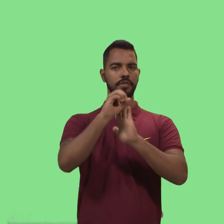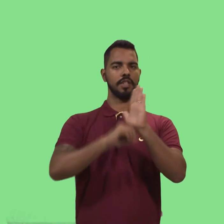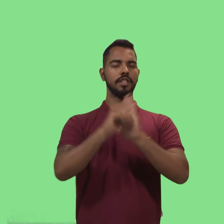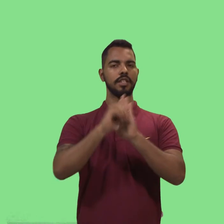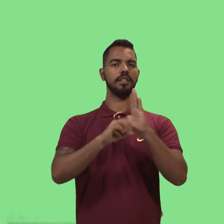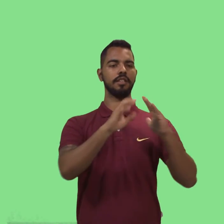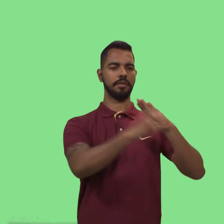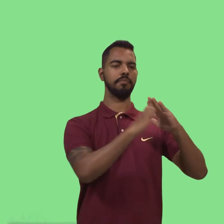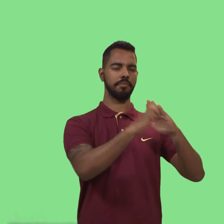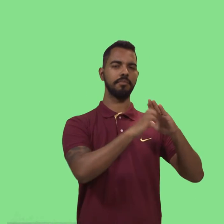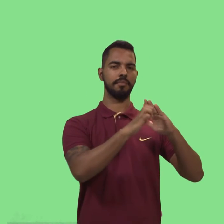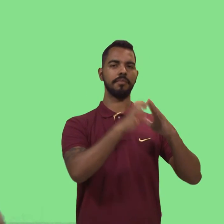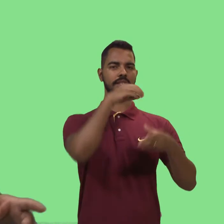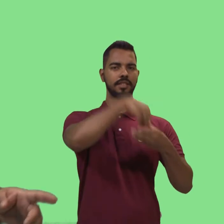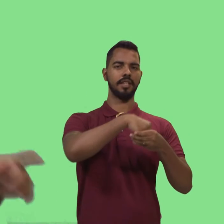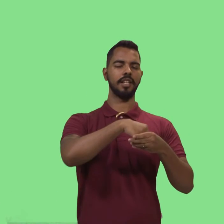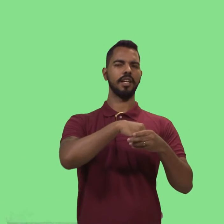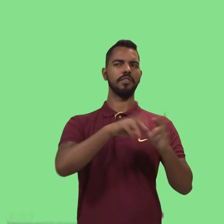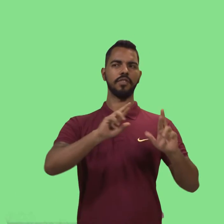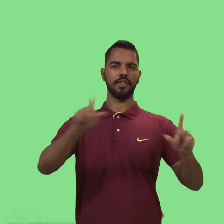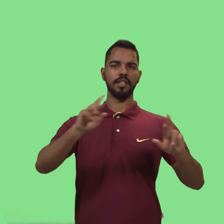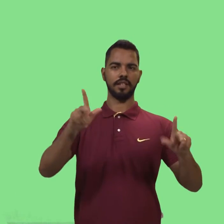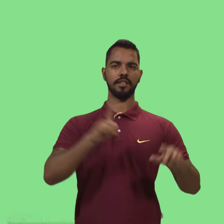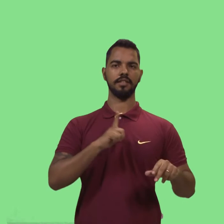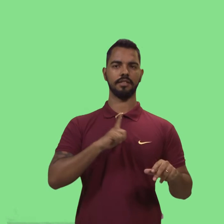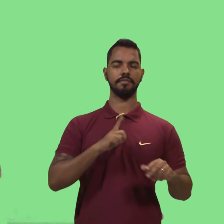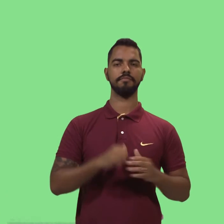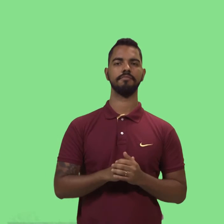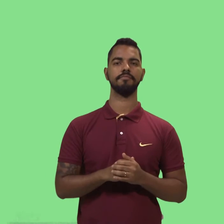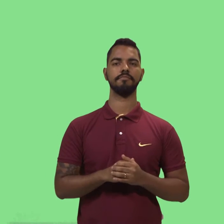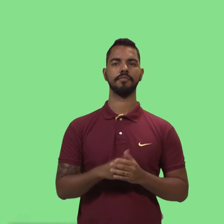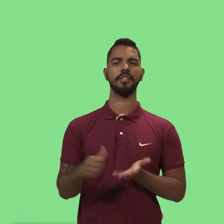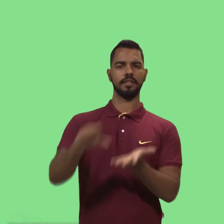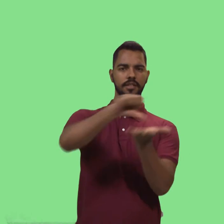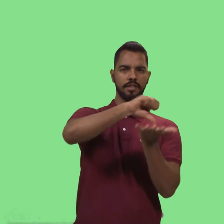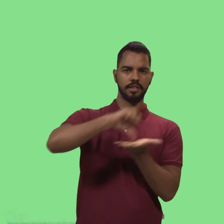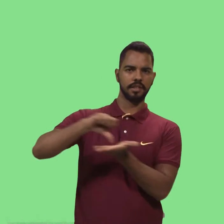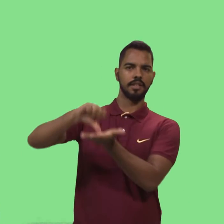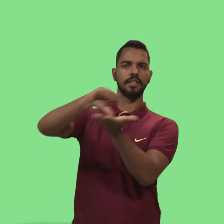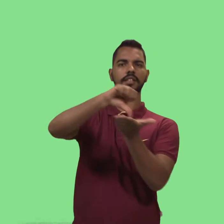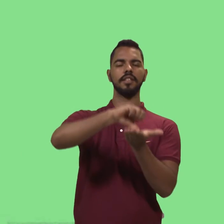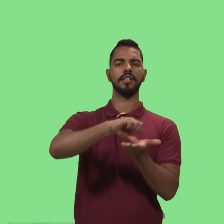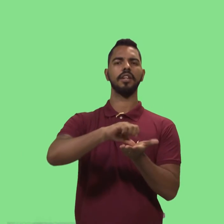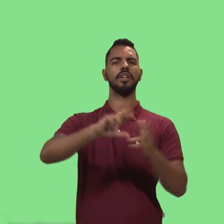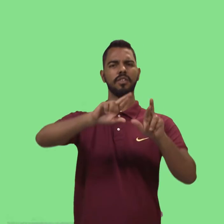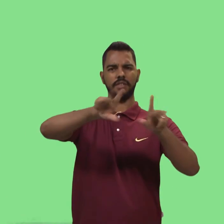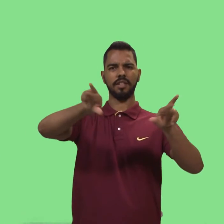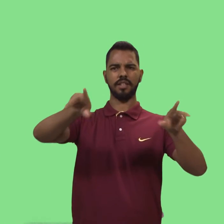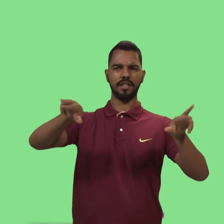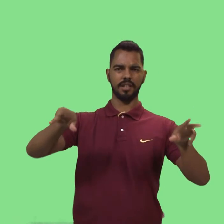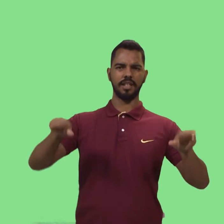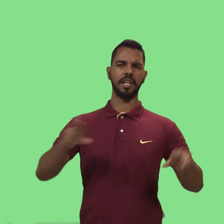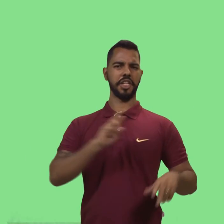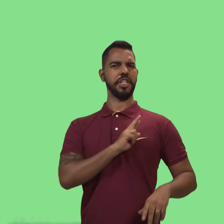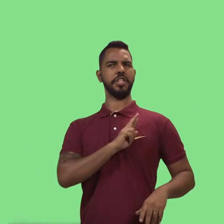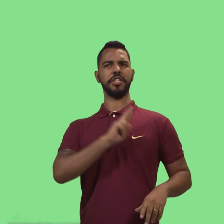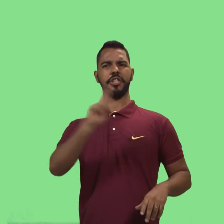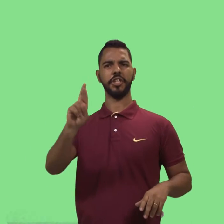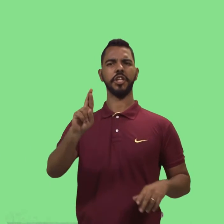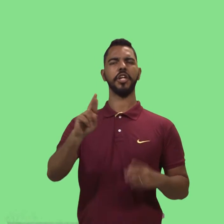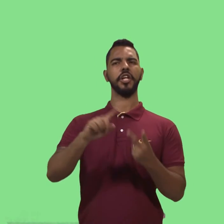documento expedido entre os órgãos de serviços públicos. Entidades civis, religiosas ou comerciais se